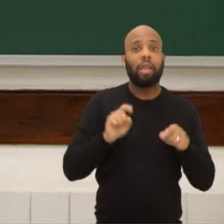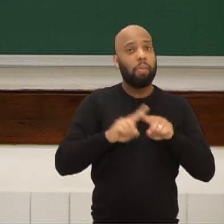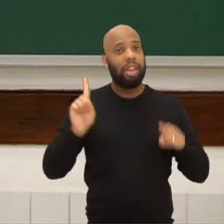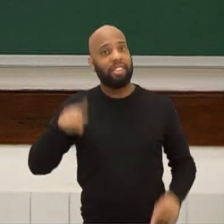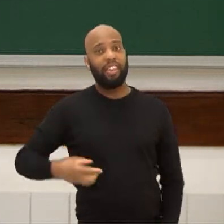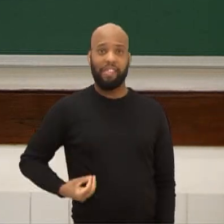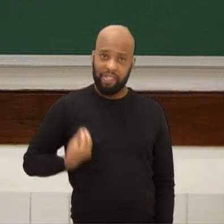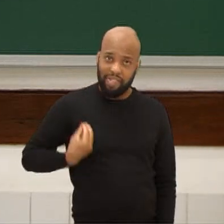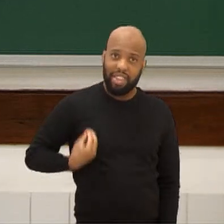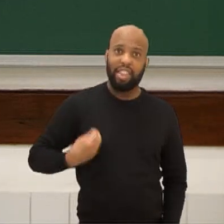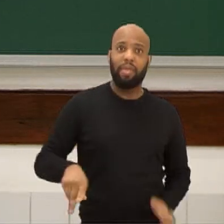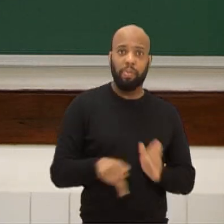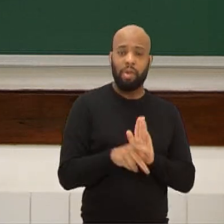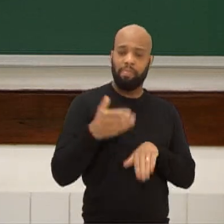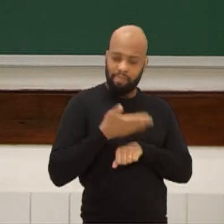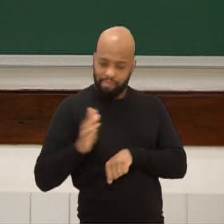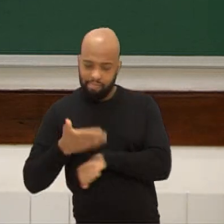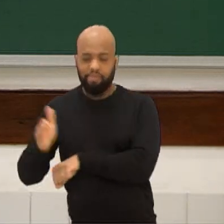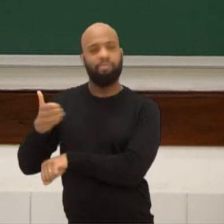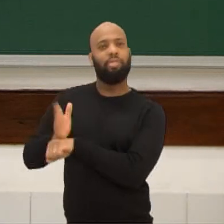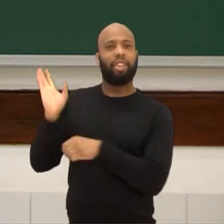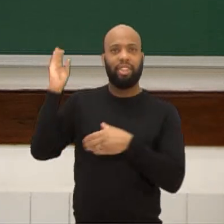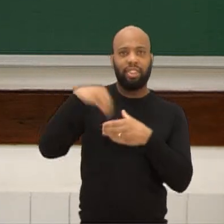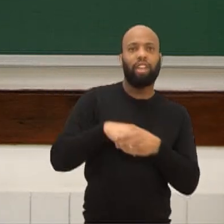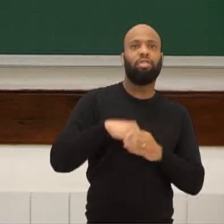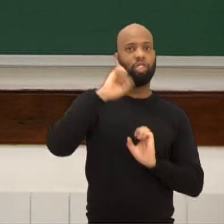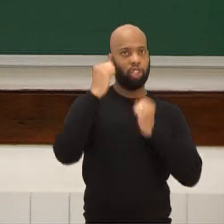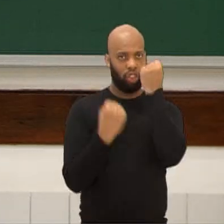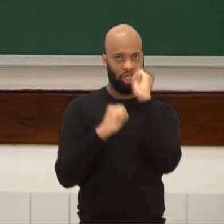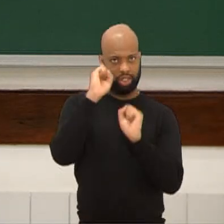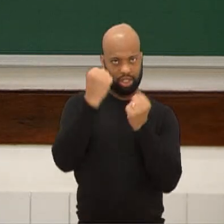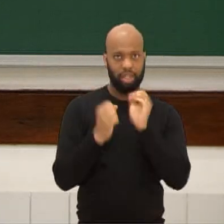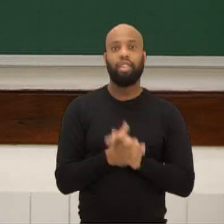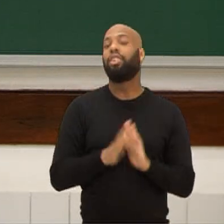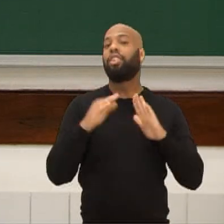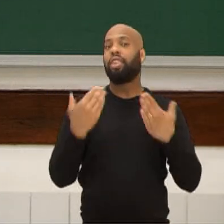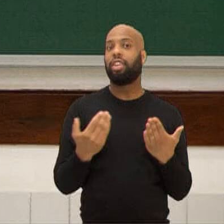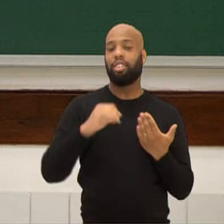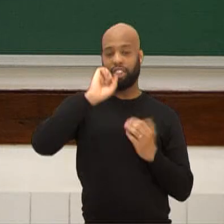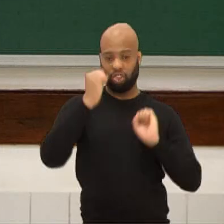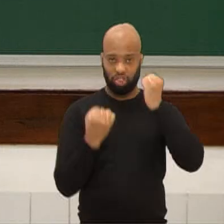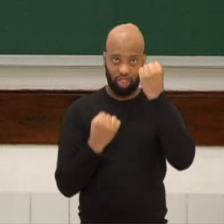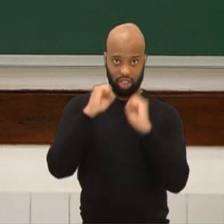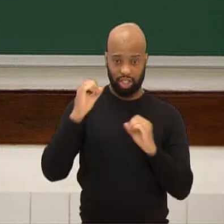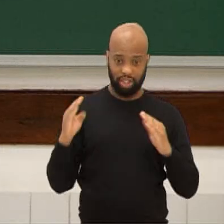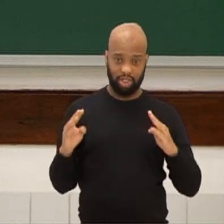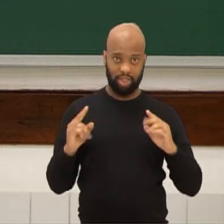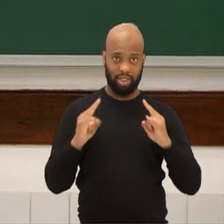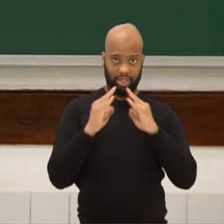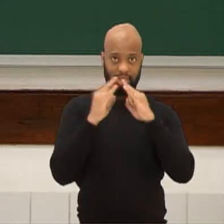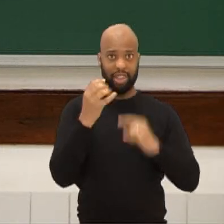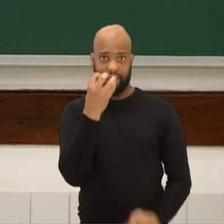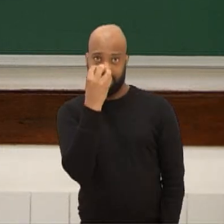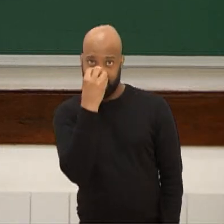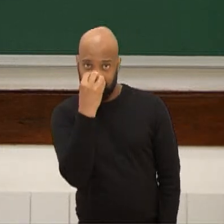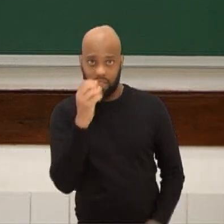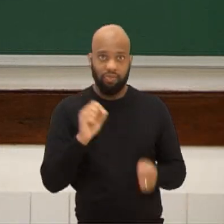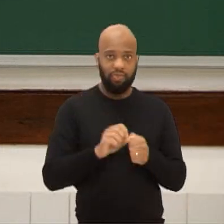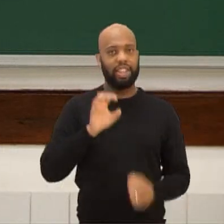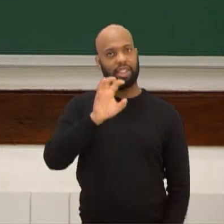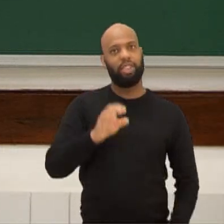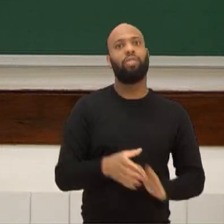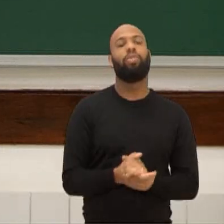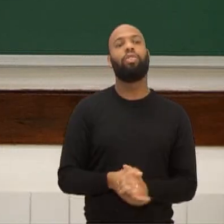vivência daquela prática na sua atividade. Então, a ginástica circense leva a gente a fazer isso, né? Então, ali